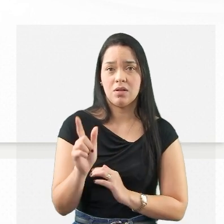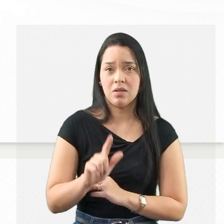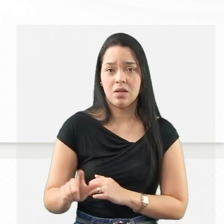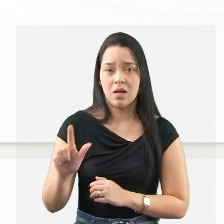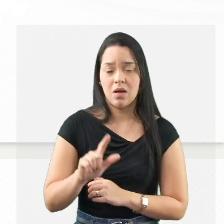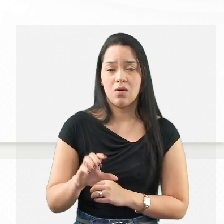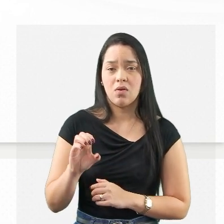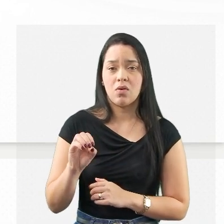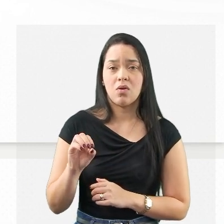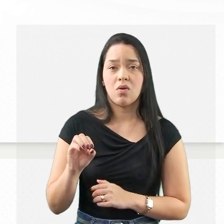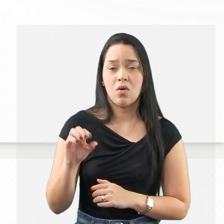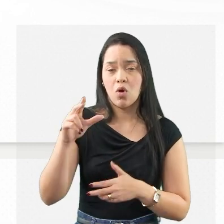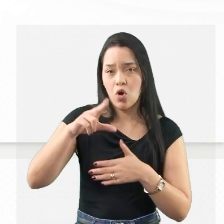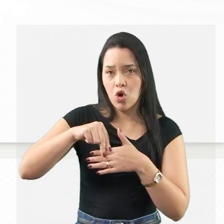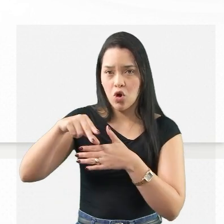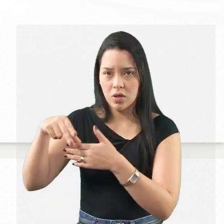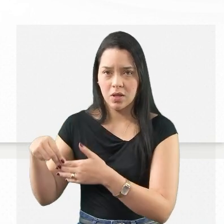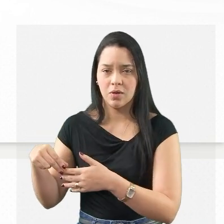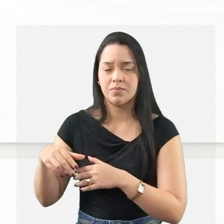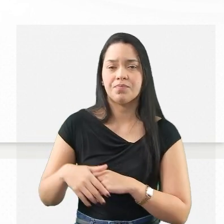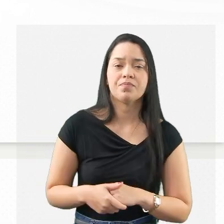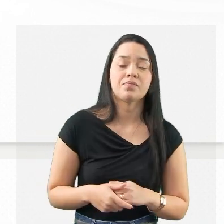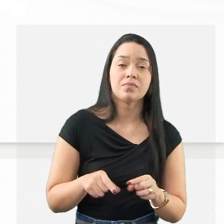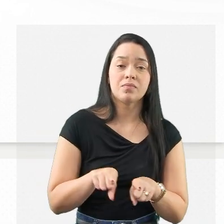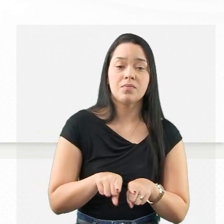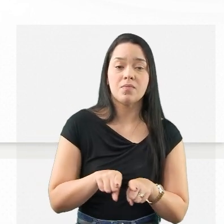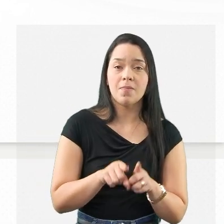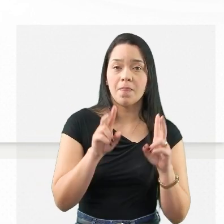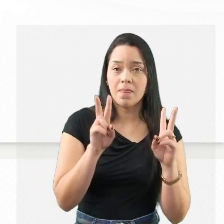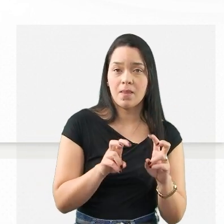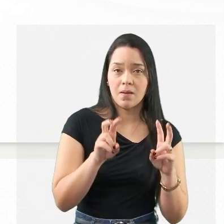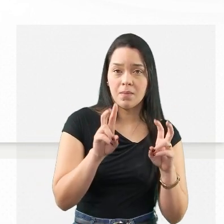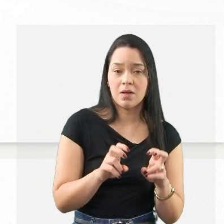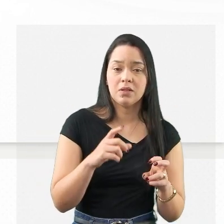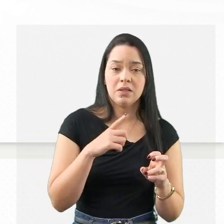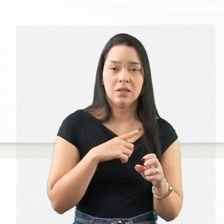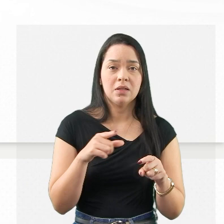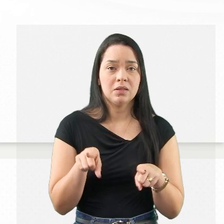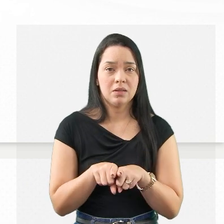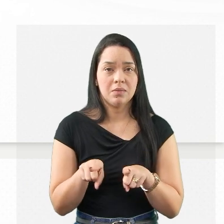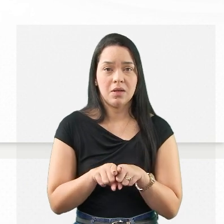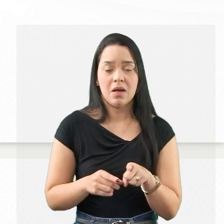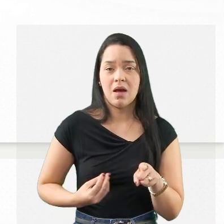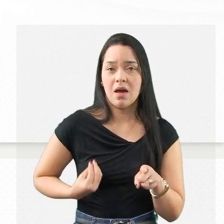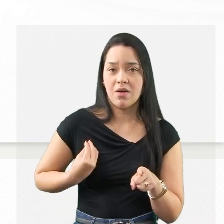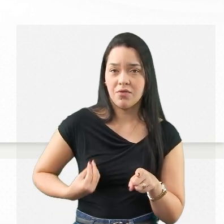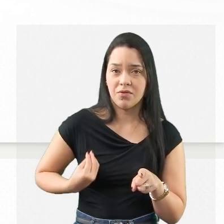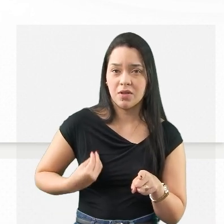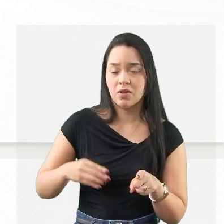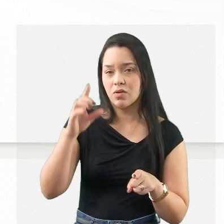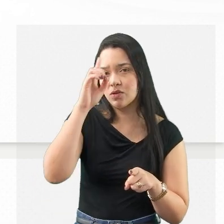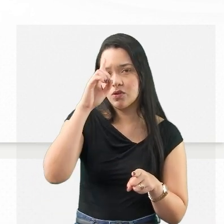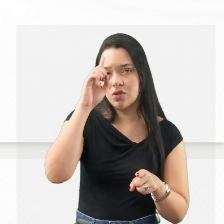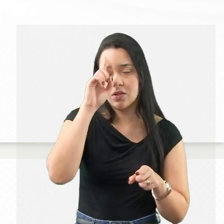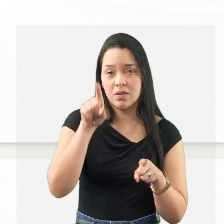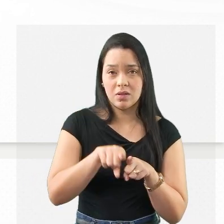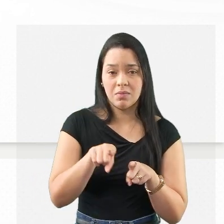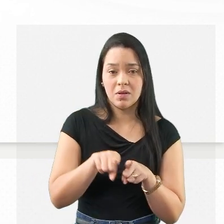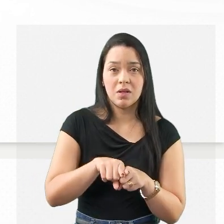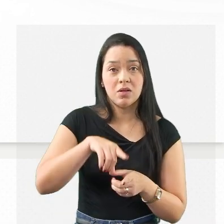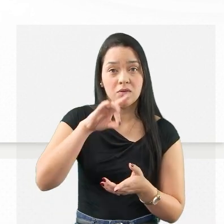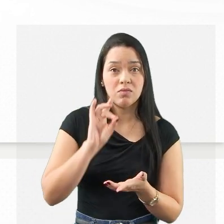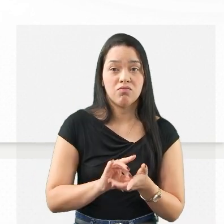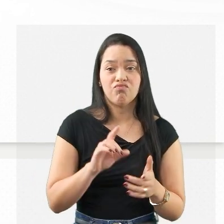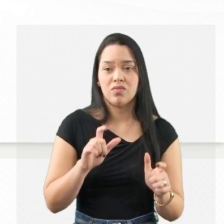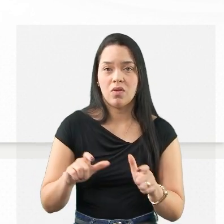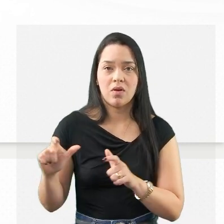cordel. Por isso que a gente fala também que entre as temáticas do cordel, a gente tem também a vida cotidiana e os fatos locais, né?